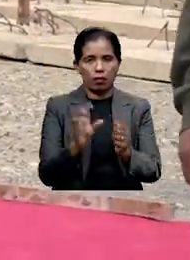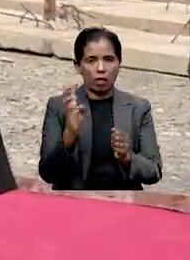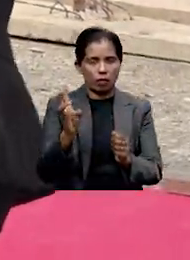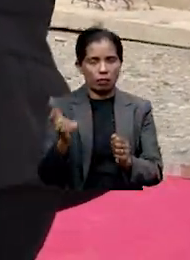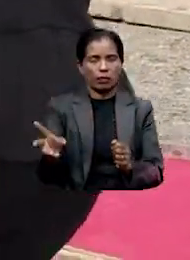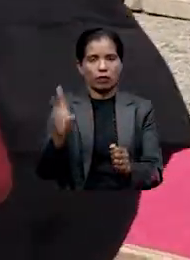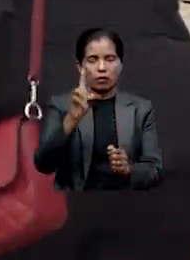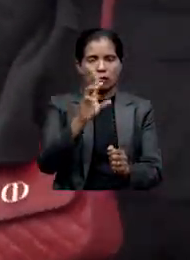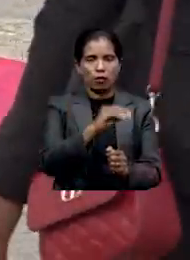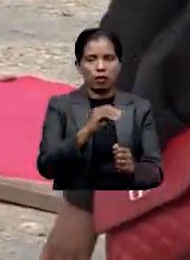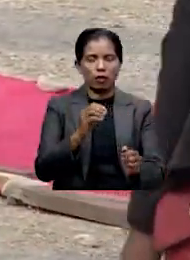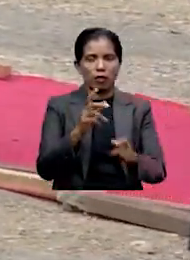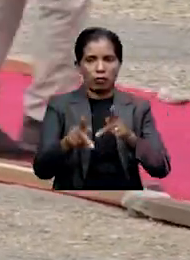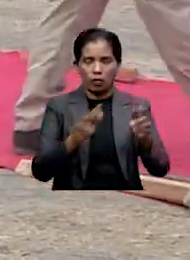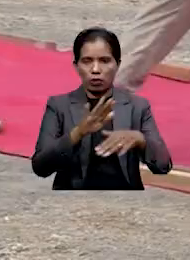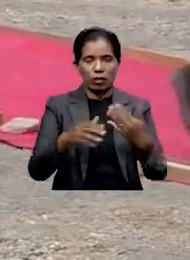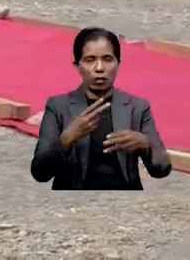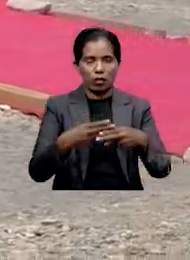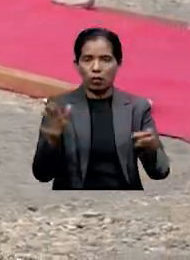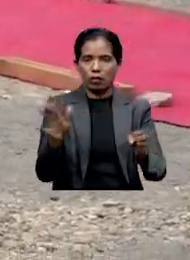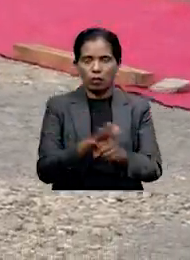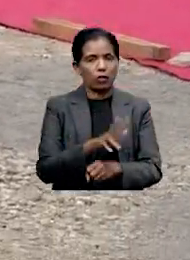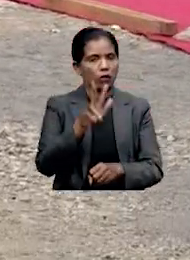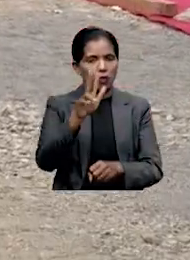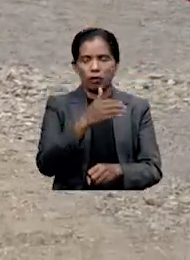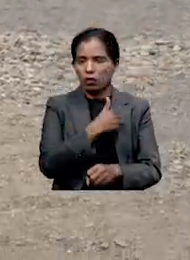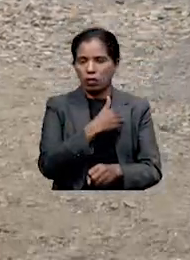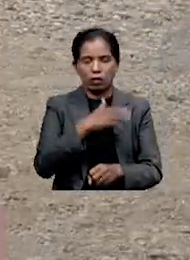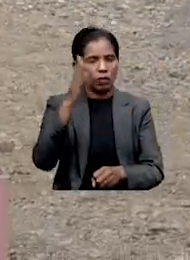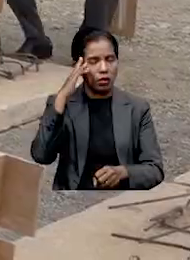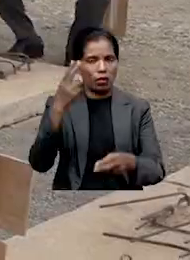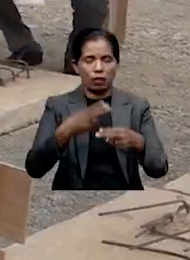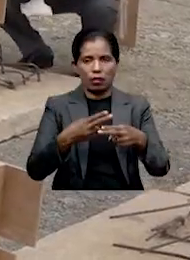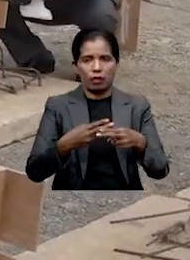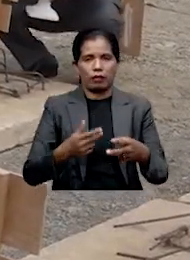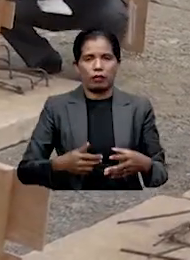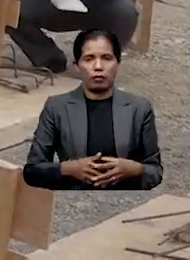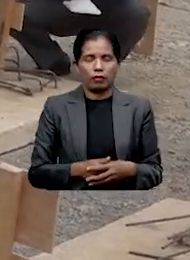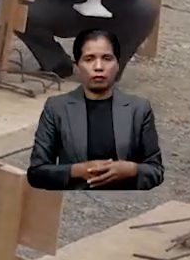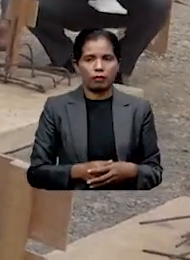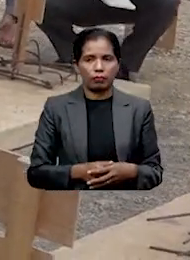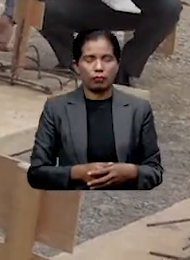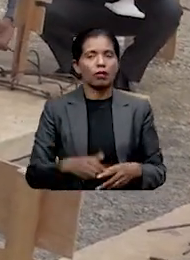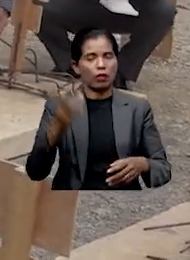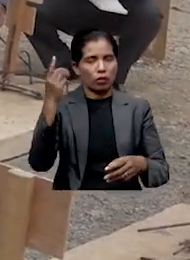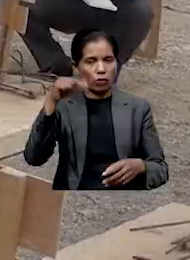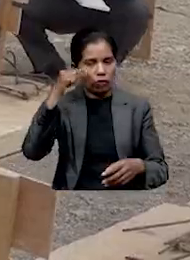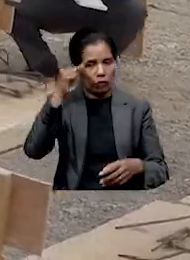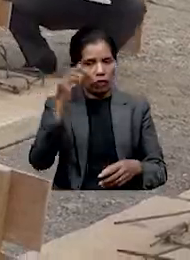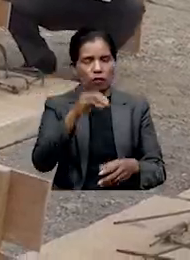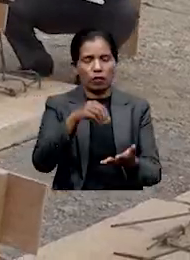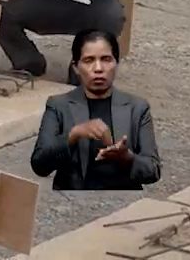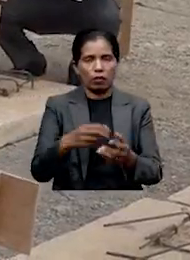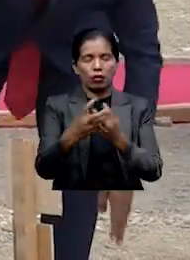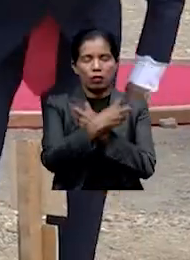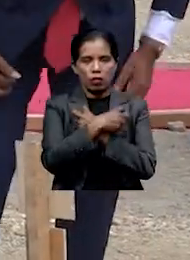ho identidade completo, no tolo, maxidau identificado, ka desconhecido. Antes, né, governo mosalot ona resto mortal